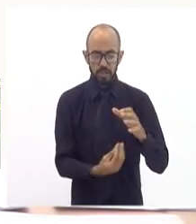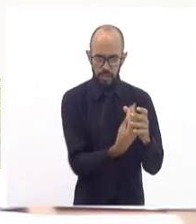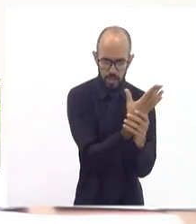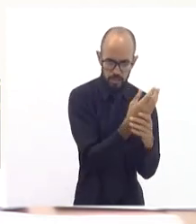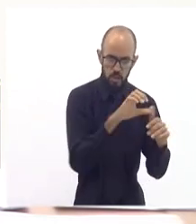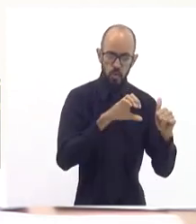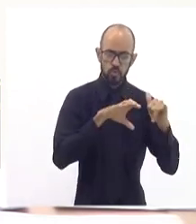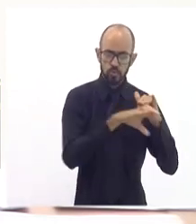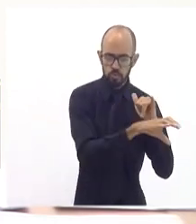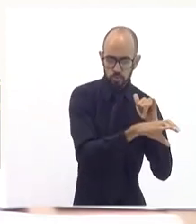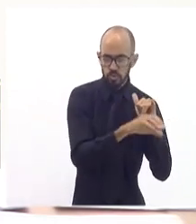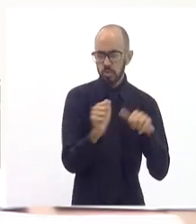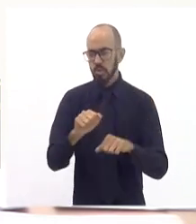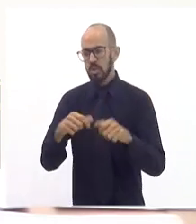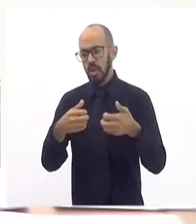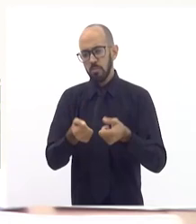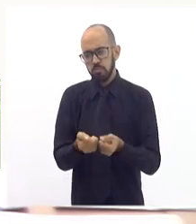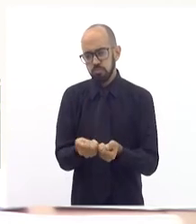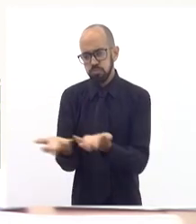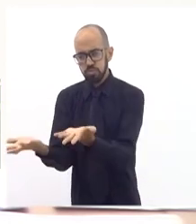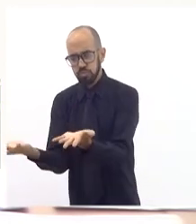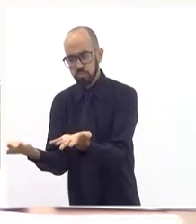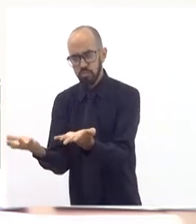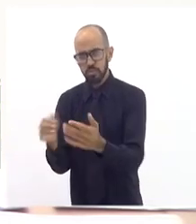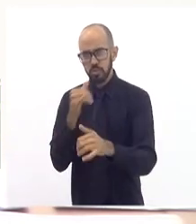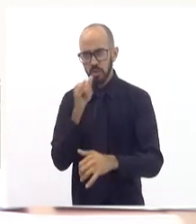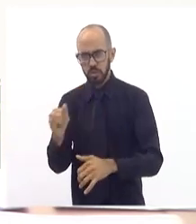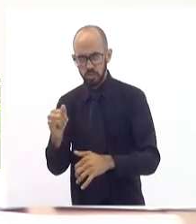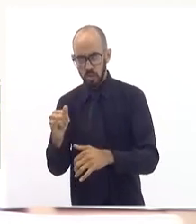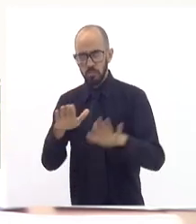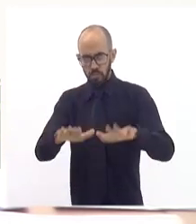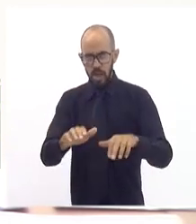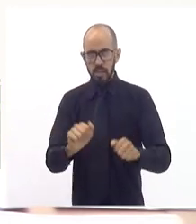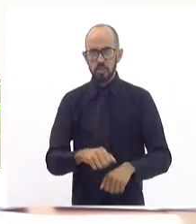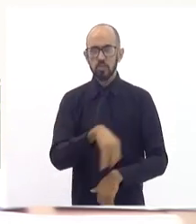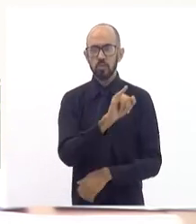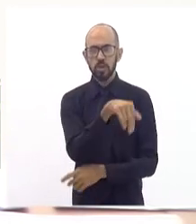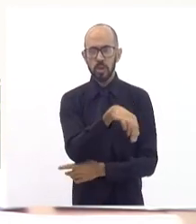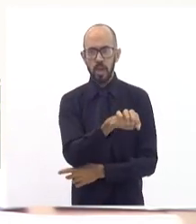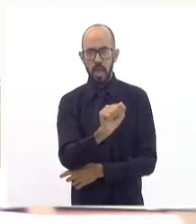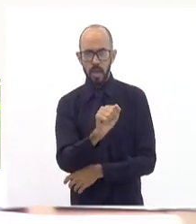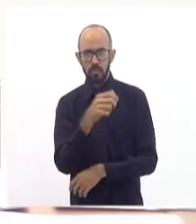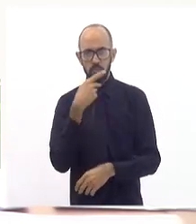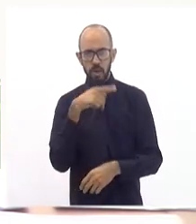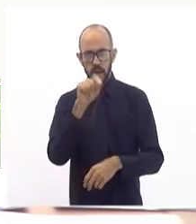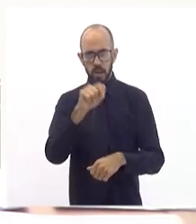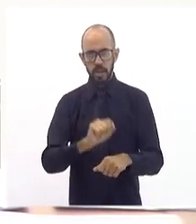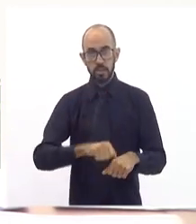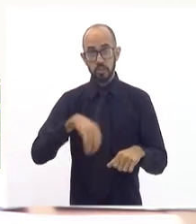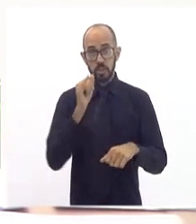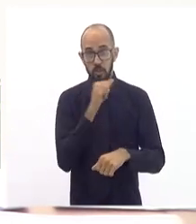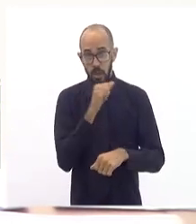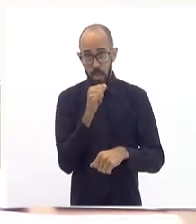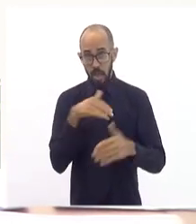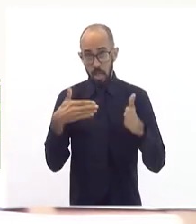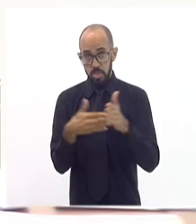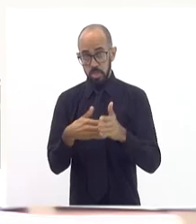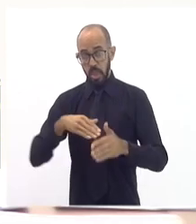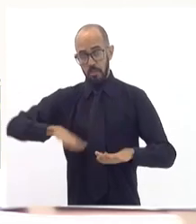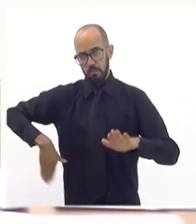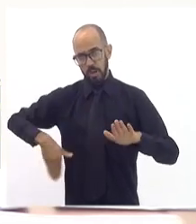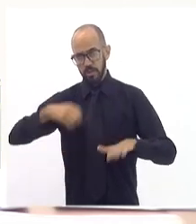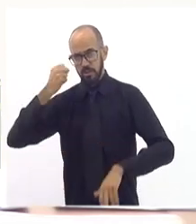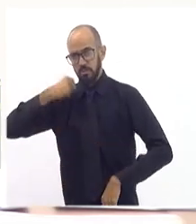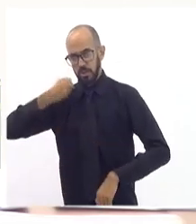de energia foram ideia Já ferrou que as 36 Torres de transmissão se estende de Itaguaí até a Baía de Sepetiba e que os